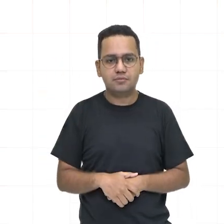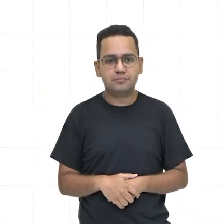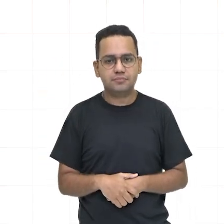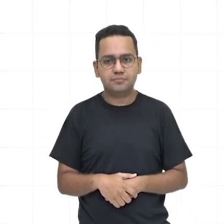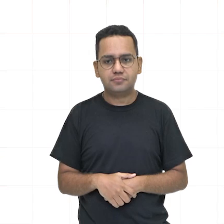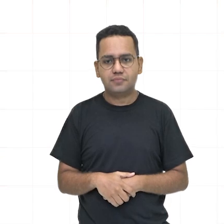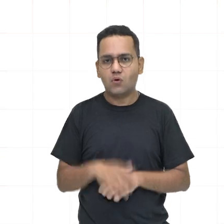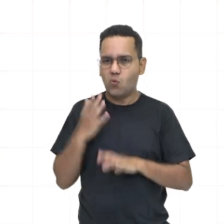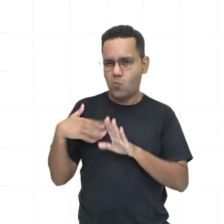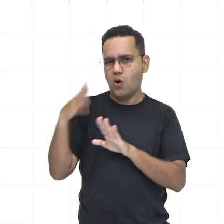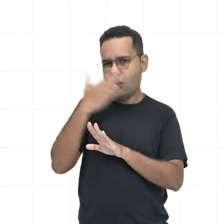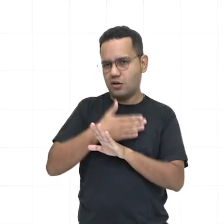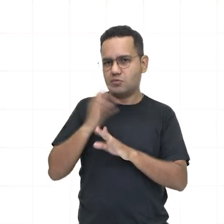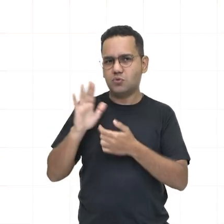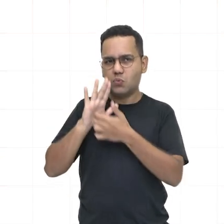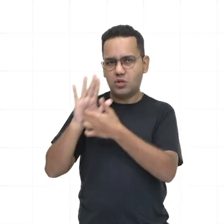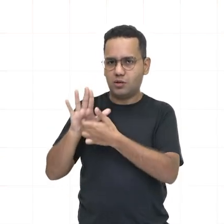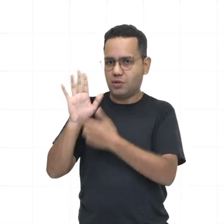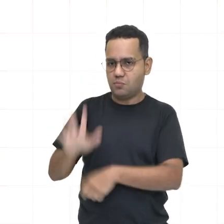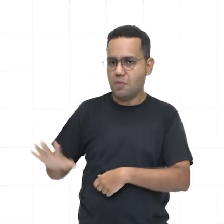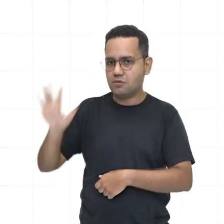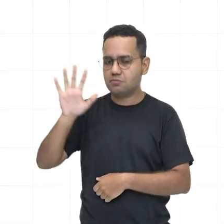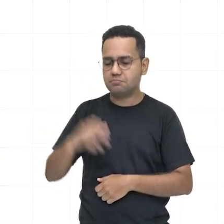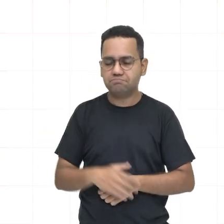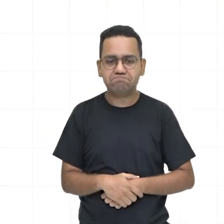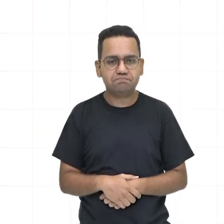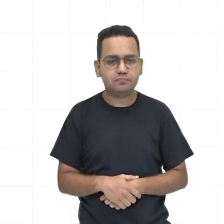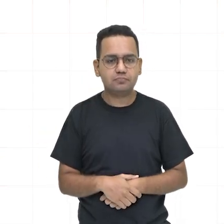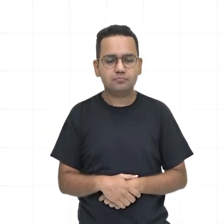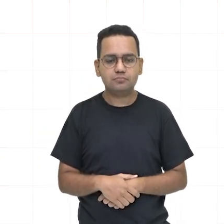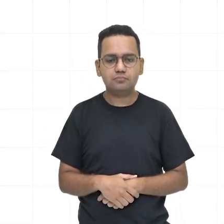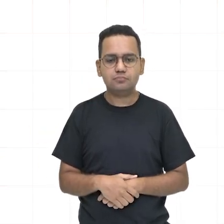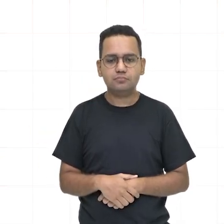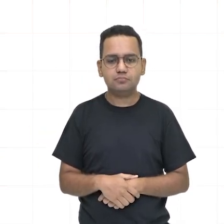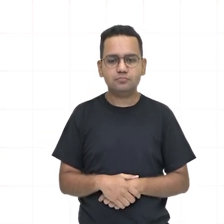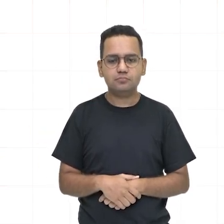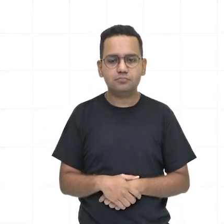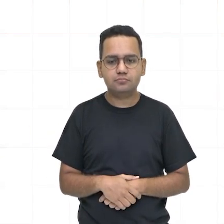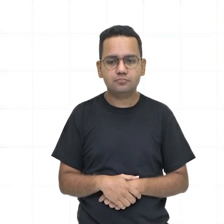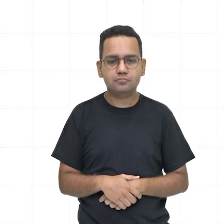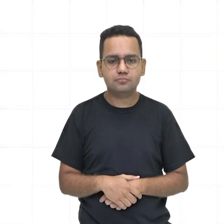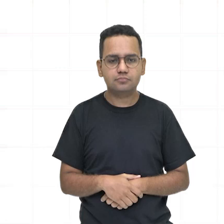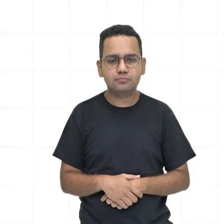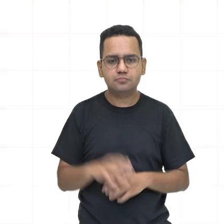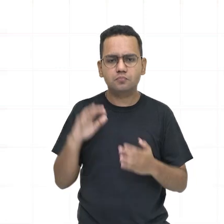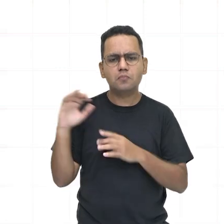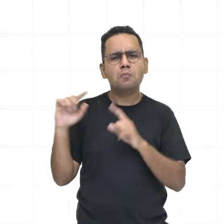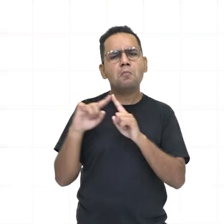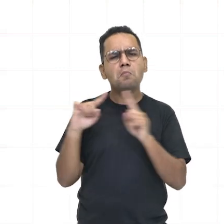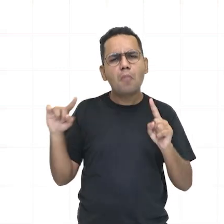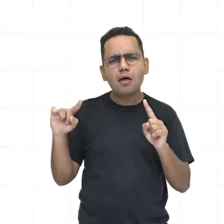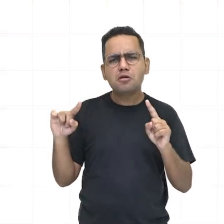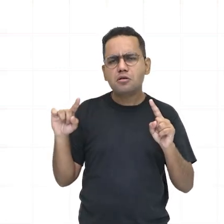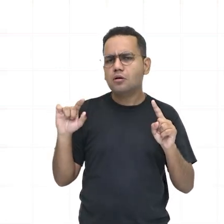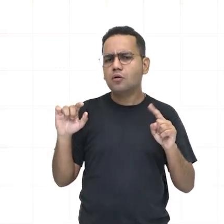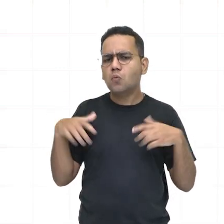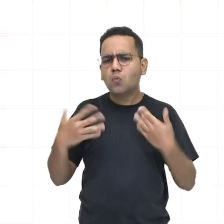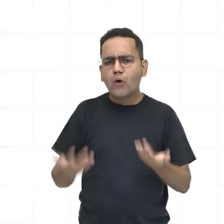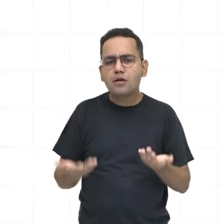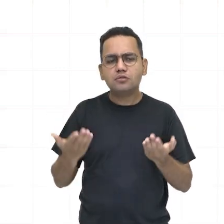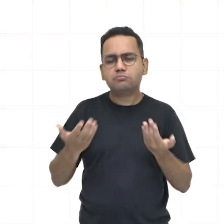nós vimos anteriormente. Quais são as características dessas civilizações